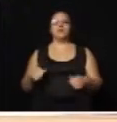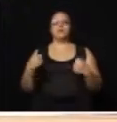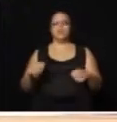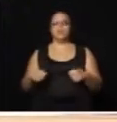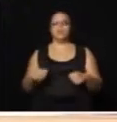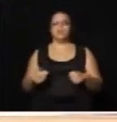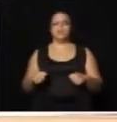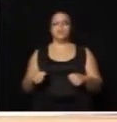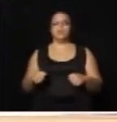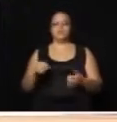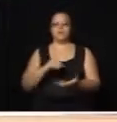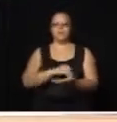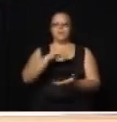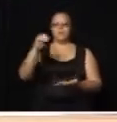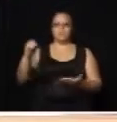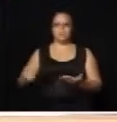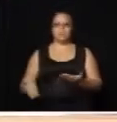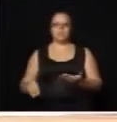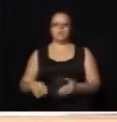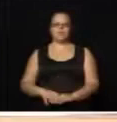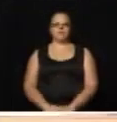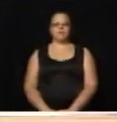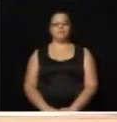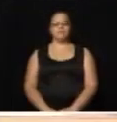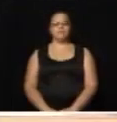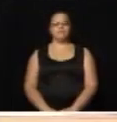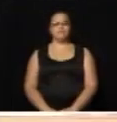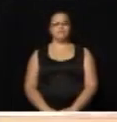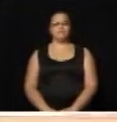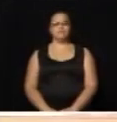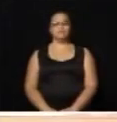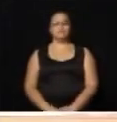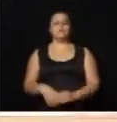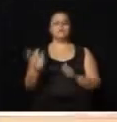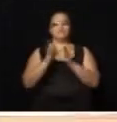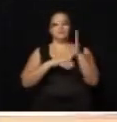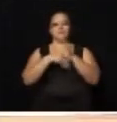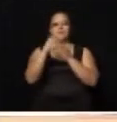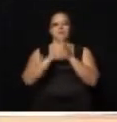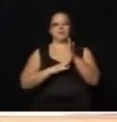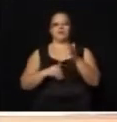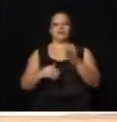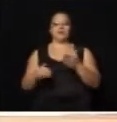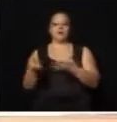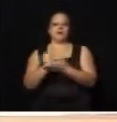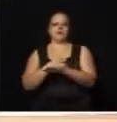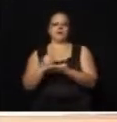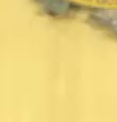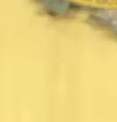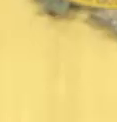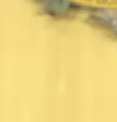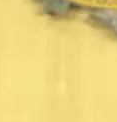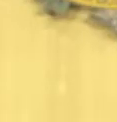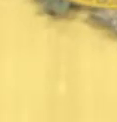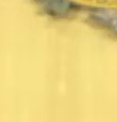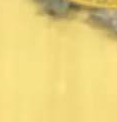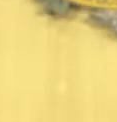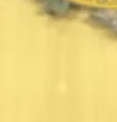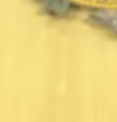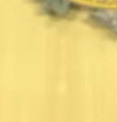que é na definição do padre lebret a arte a ciência e a virtude do bem comum